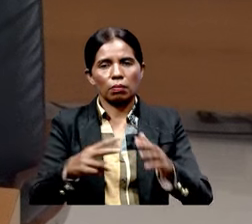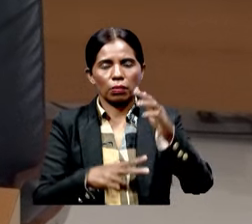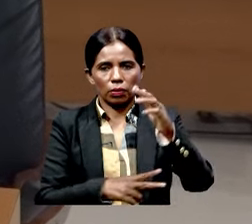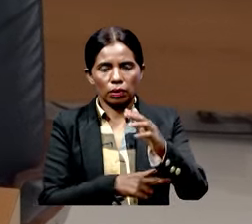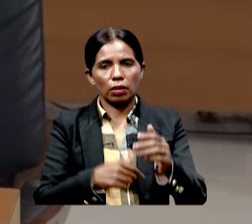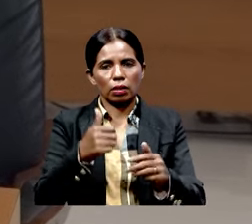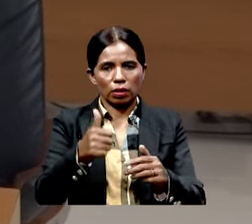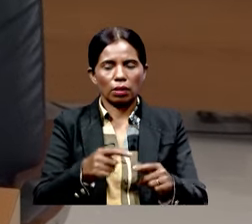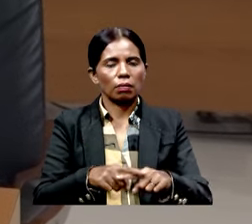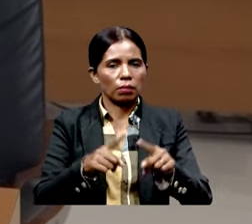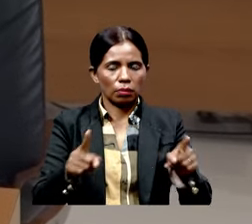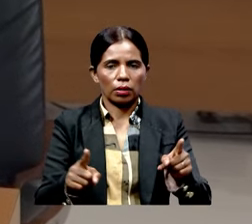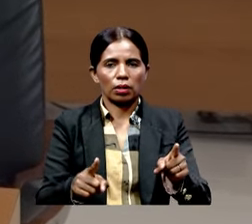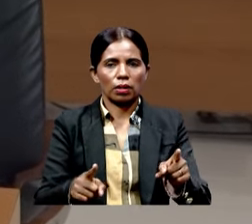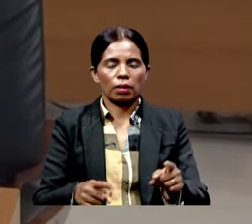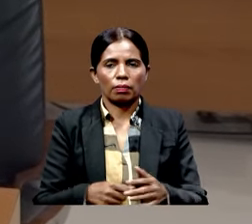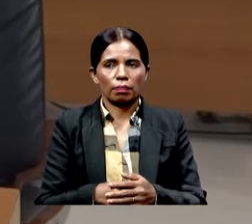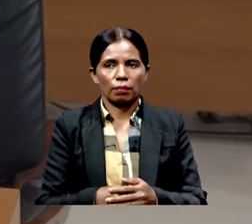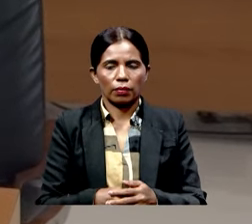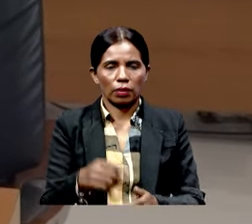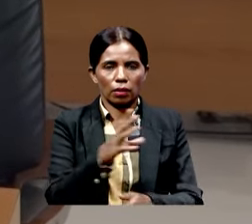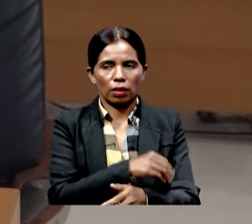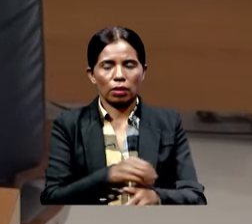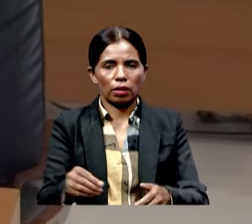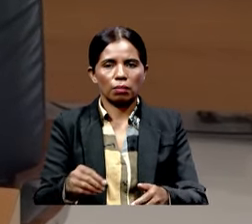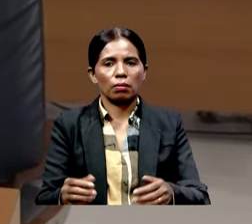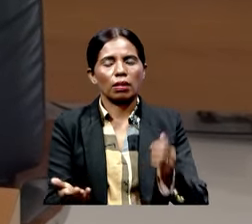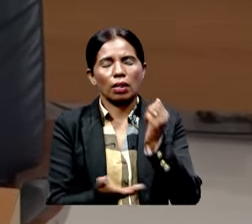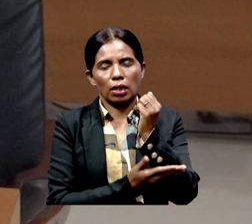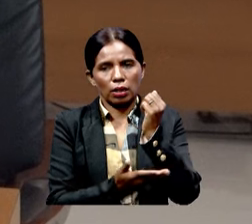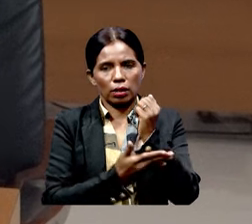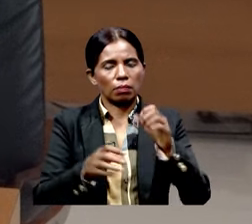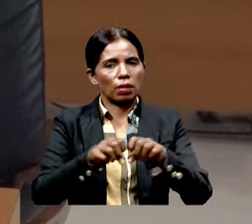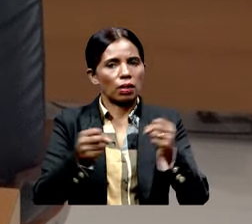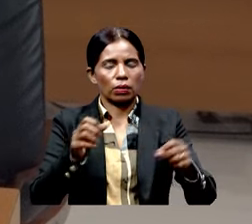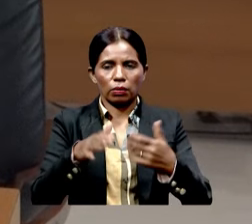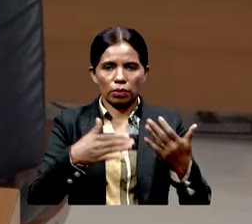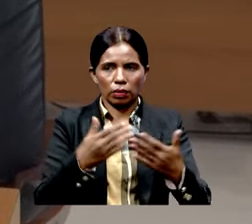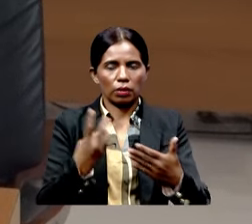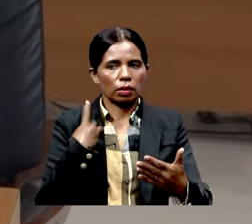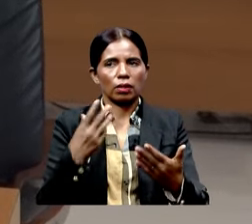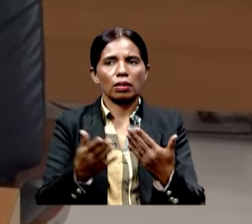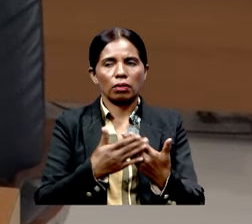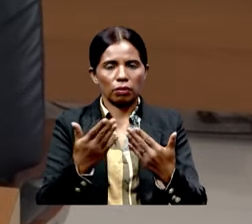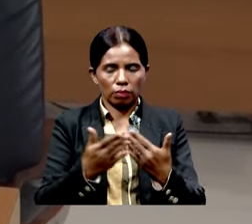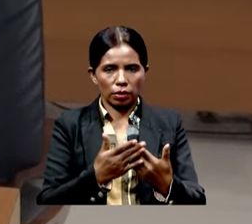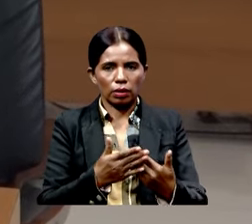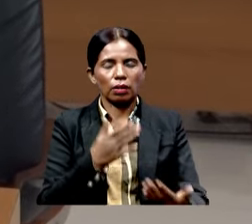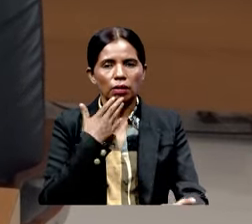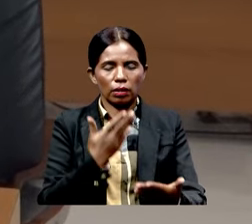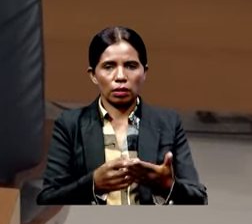la. Mai be Ninia Aisar ne ma toro kutona ida ne buat ida fasil ikuan ma